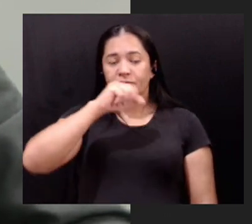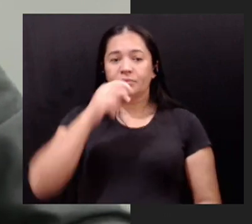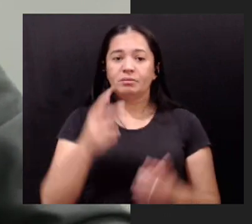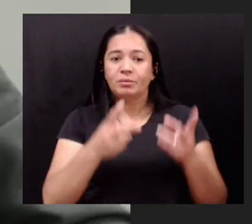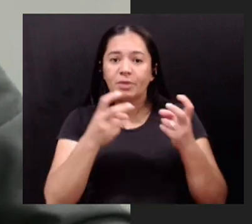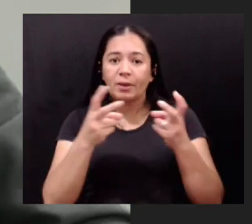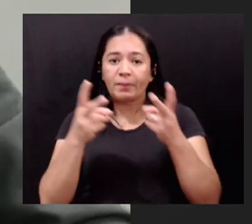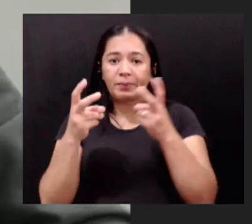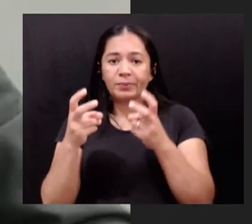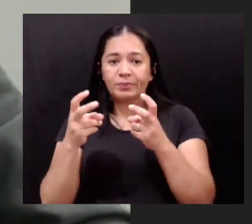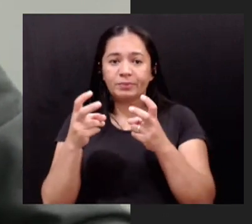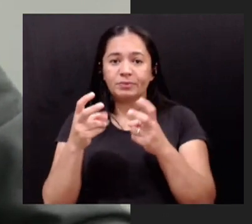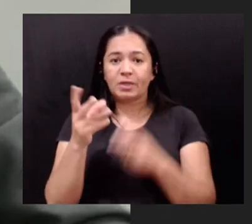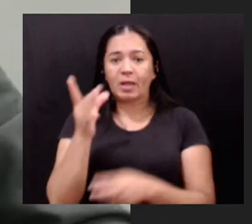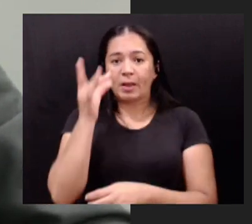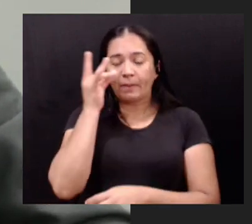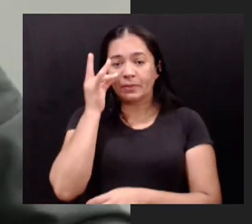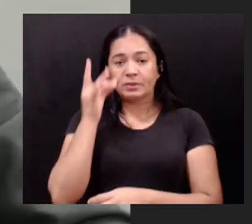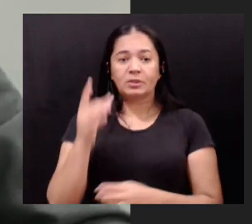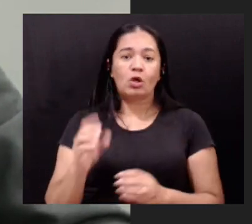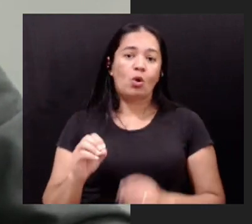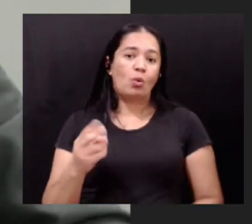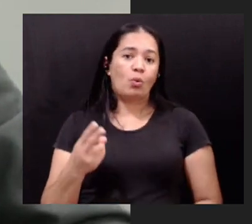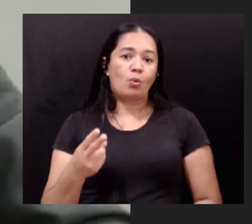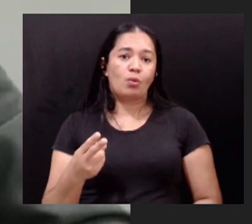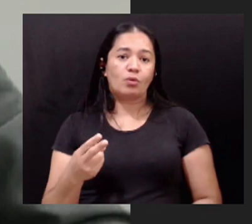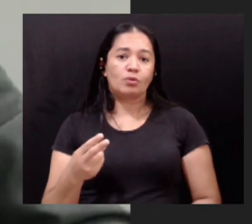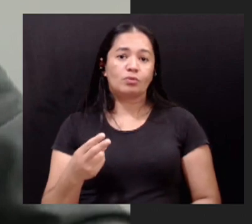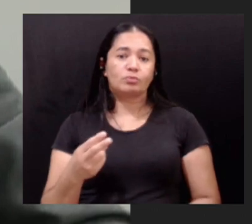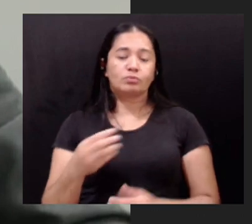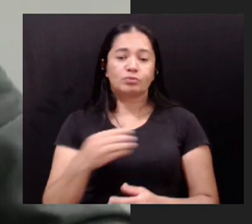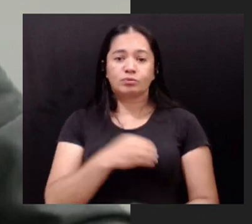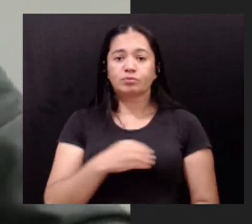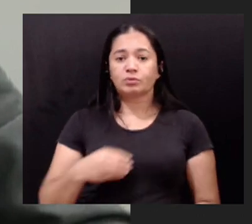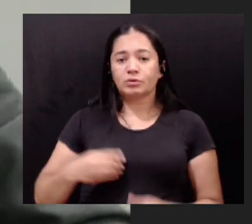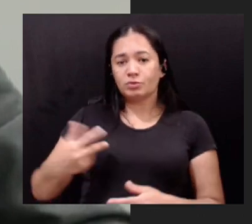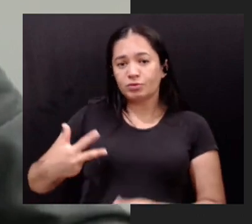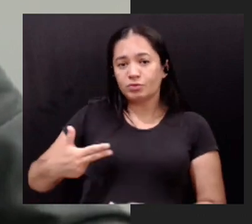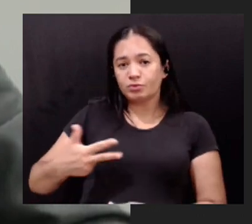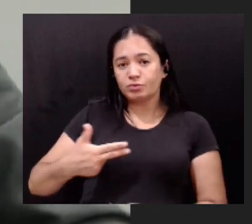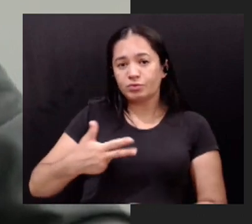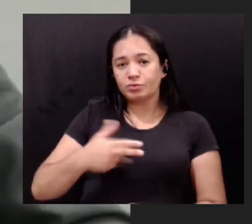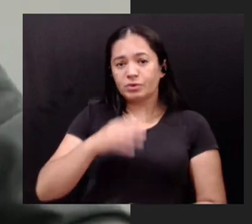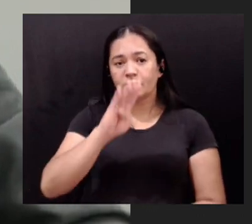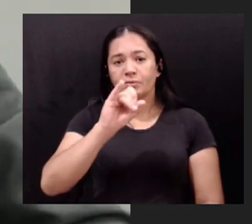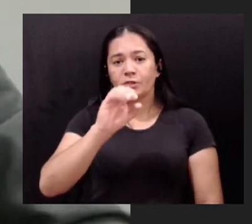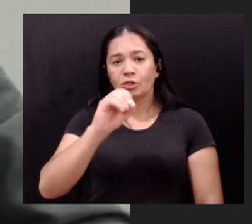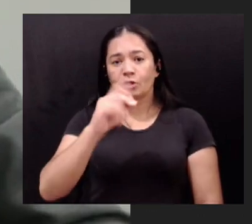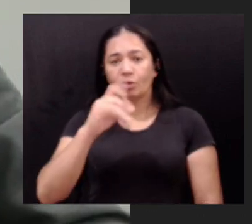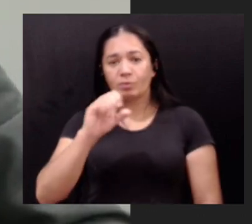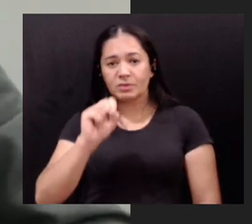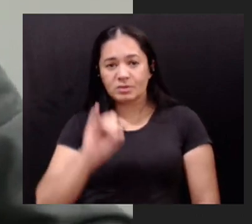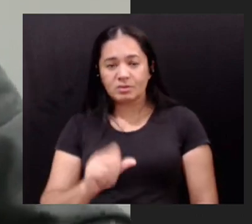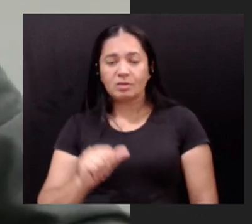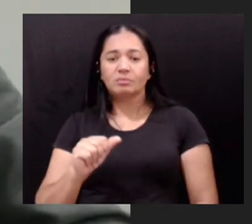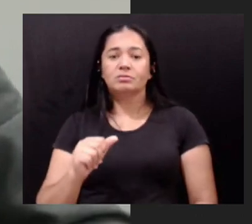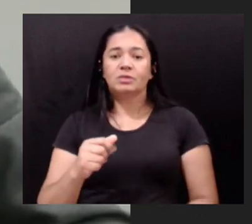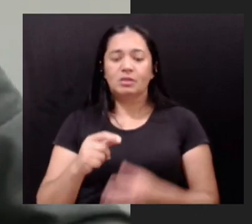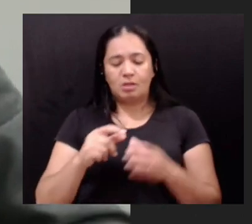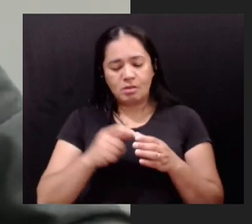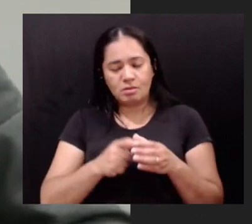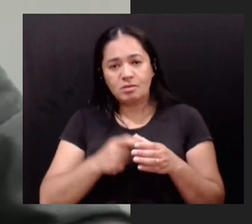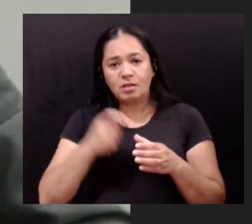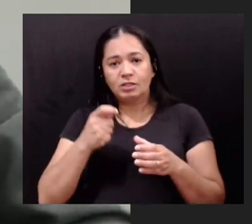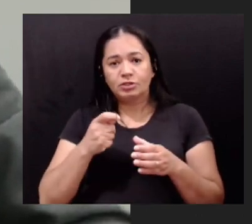da bactéria ou não, ou através de biópsia mesmo, né, a gente colhe um pedacinho do material ali de alguns pontos do estômago,